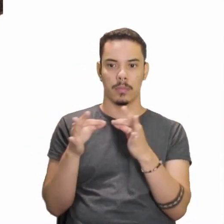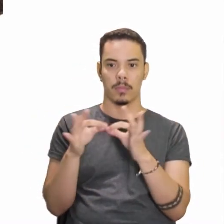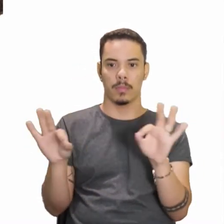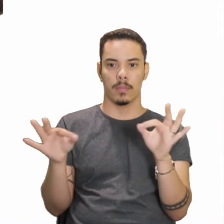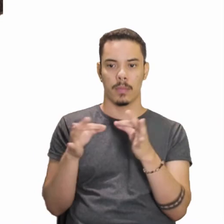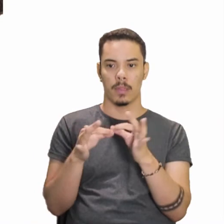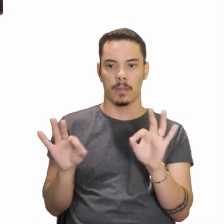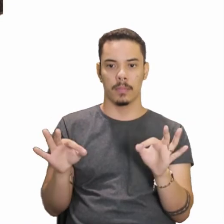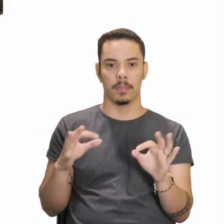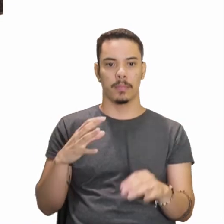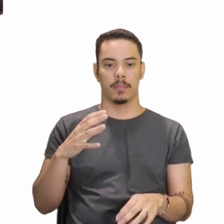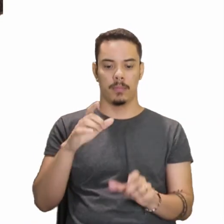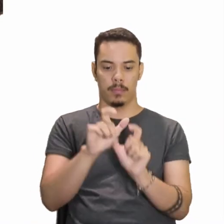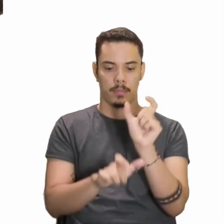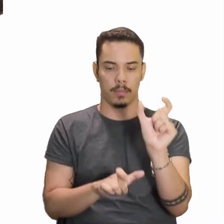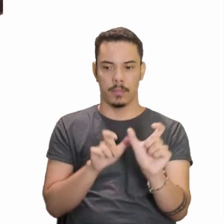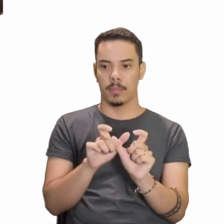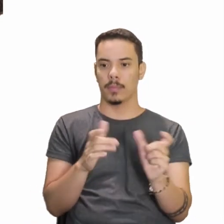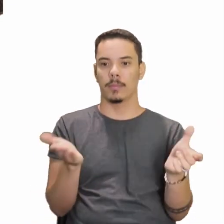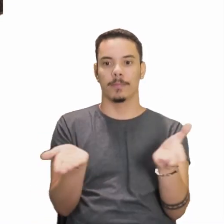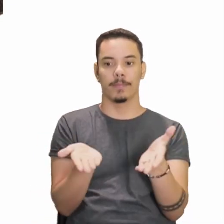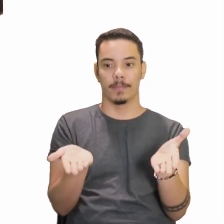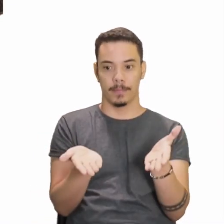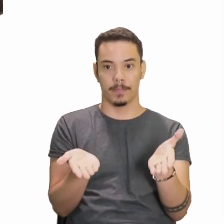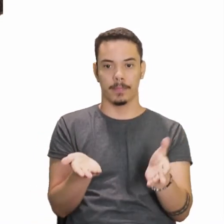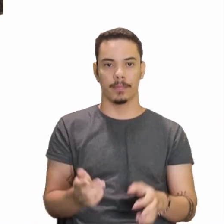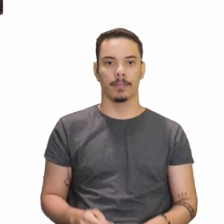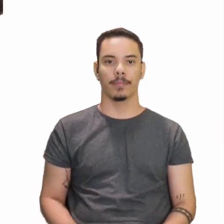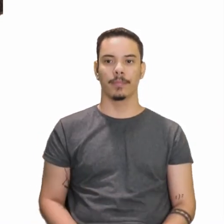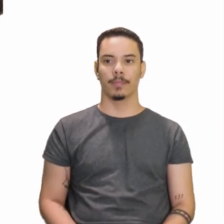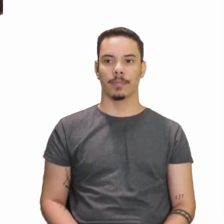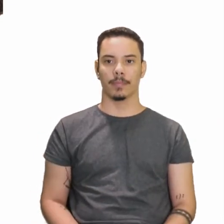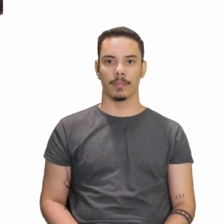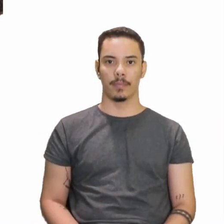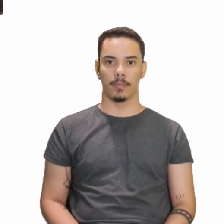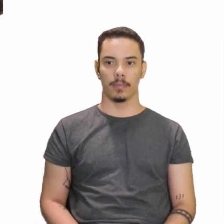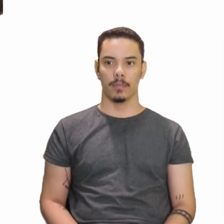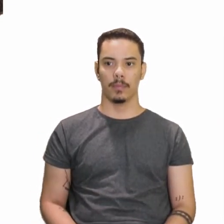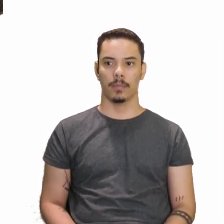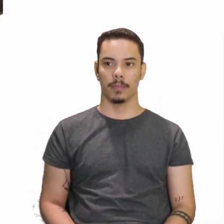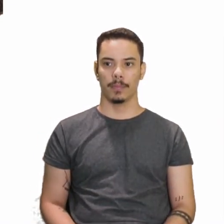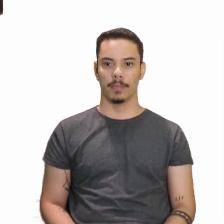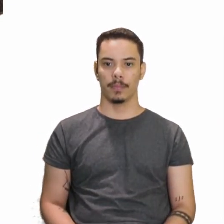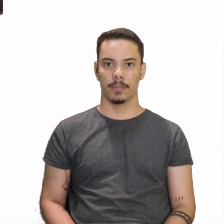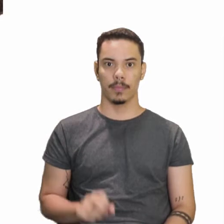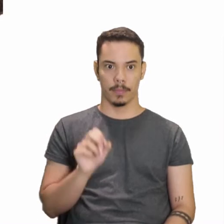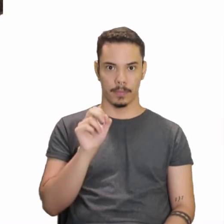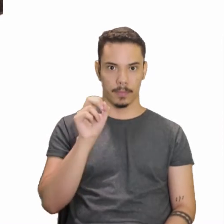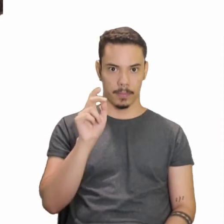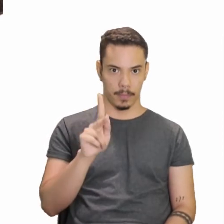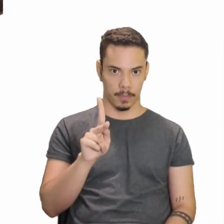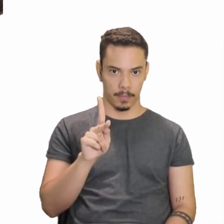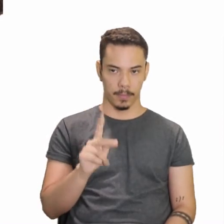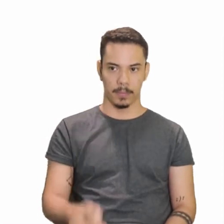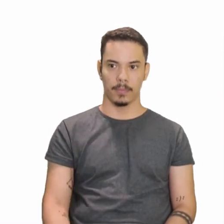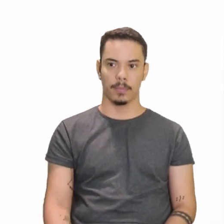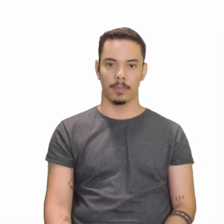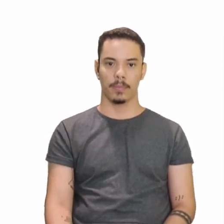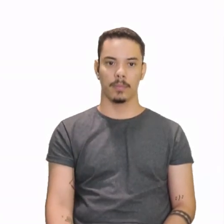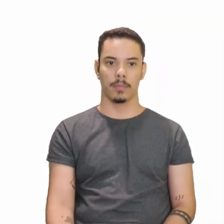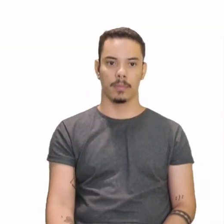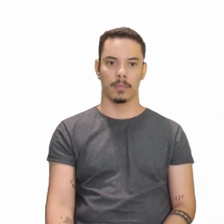assemelhavam com as que nós utilizamos hoje, a sintaxe e a morfologia, ok? Muito